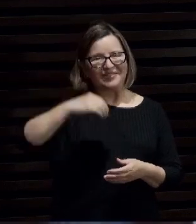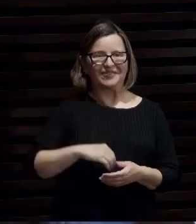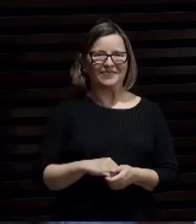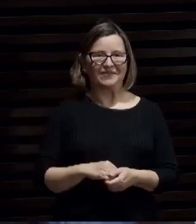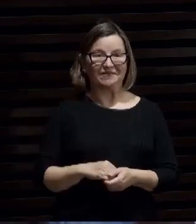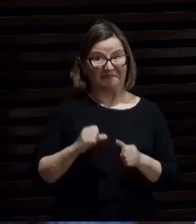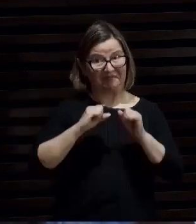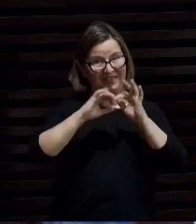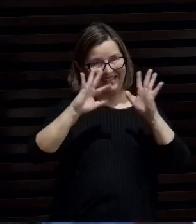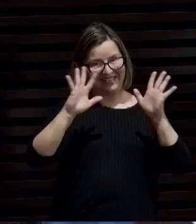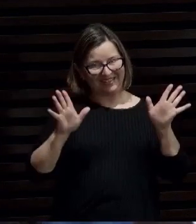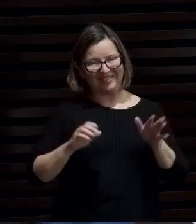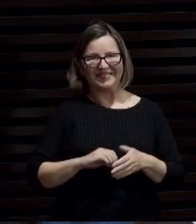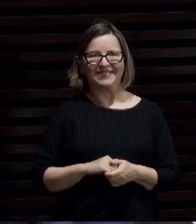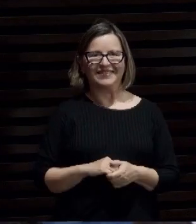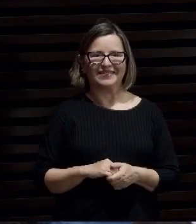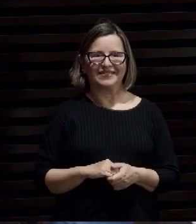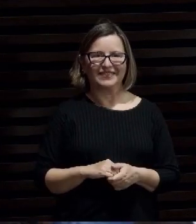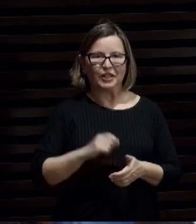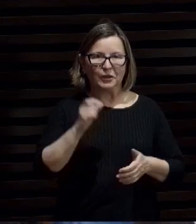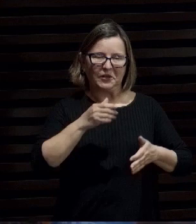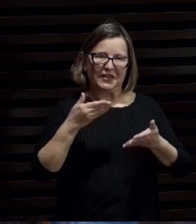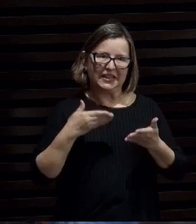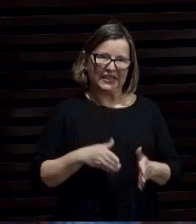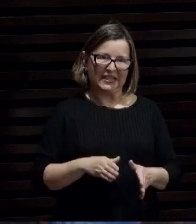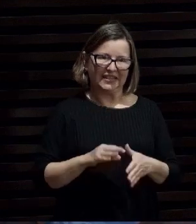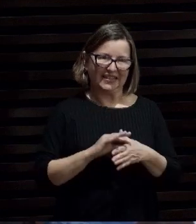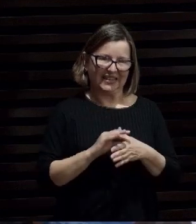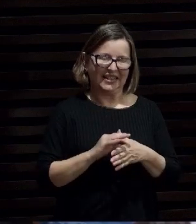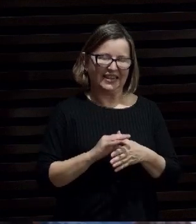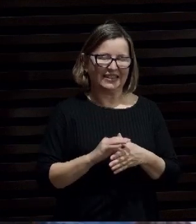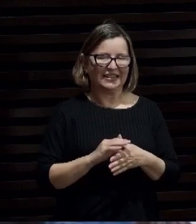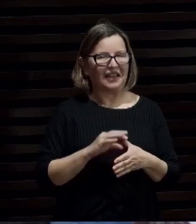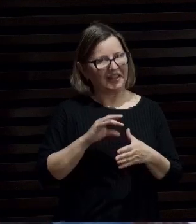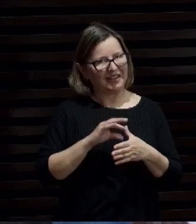claro. O que é nascido da carne é carne.